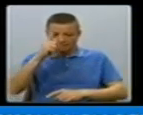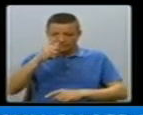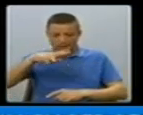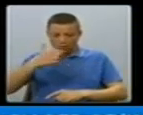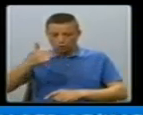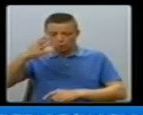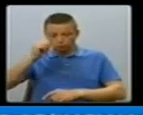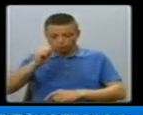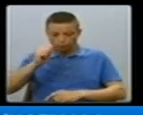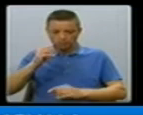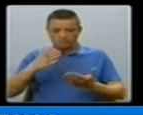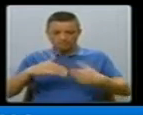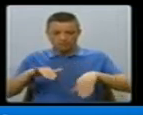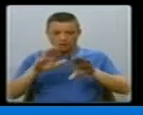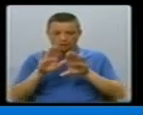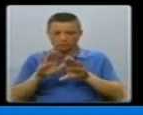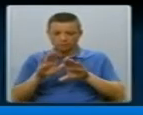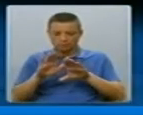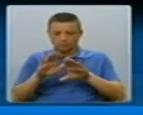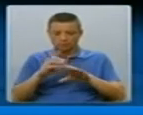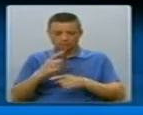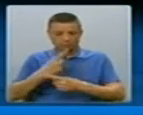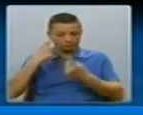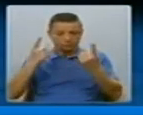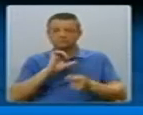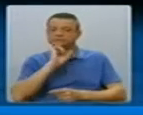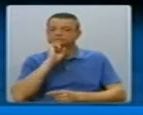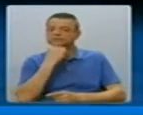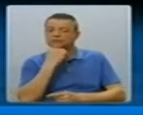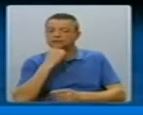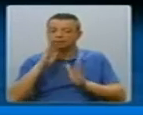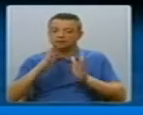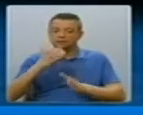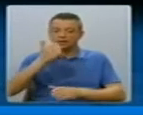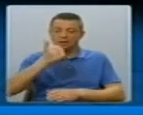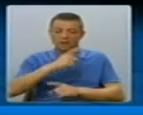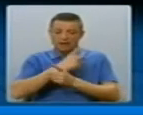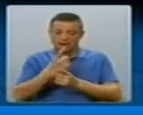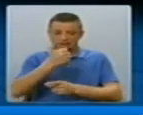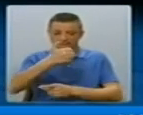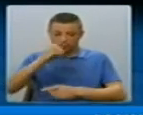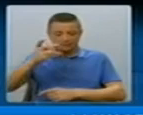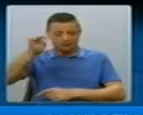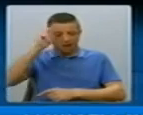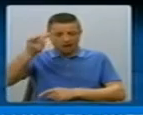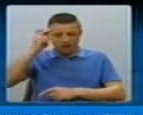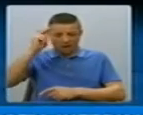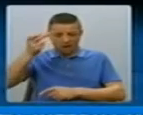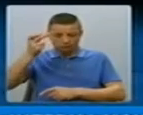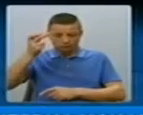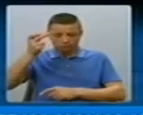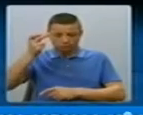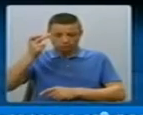totalmente perceptível, mas que é um dos maiores mistérios de Vênus que já ocorre há 5 décadas. e que é, no fundo, o